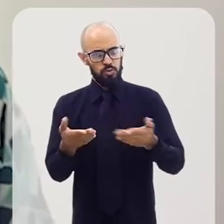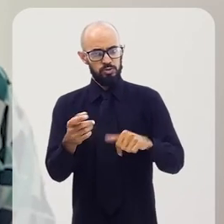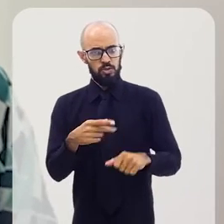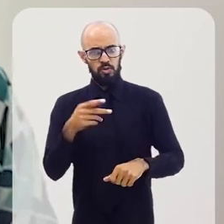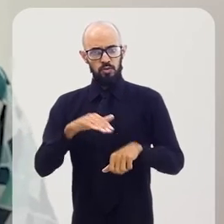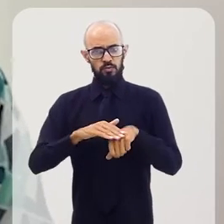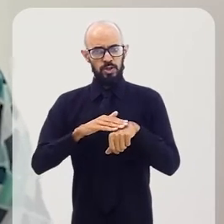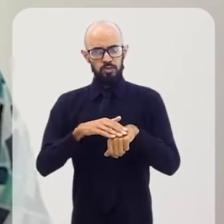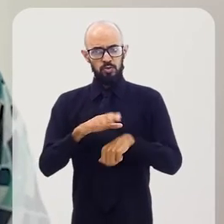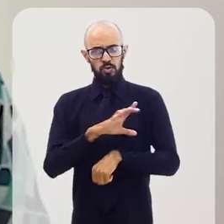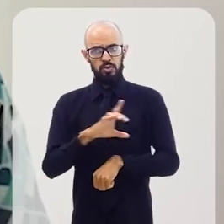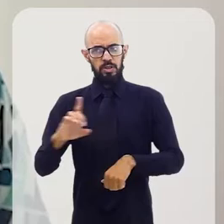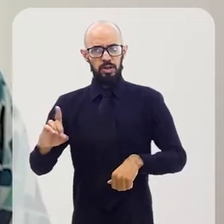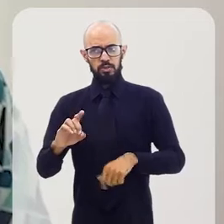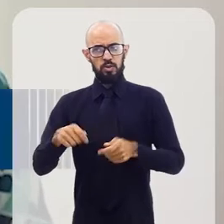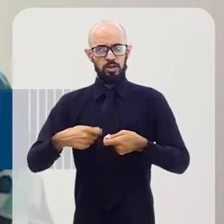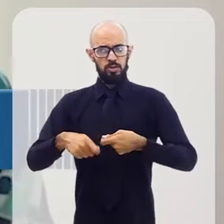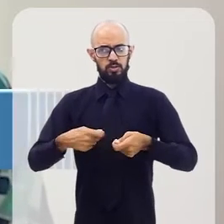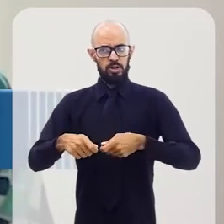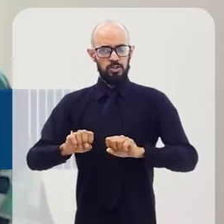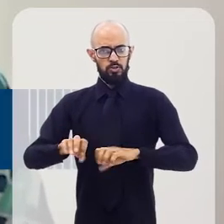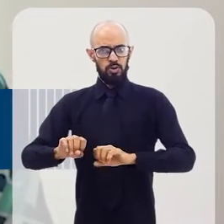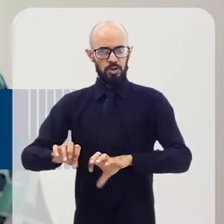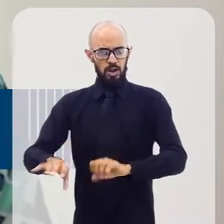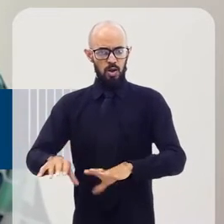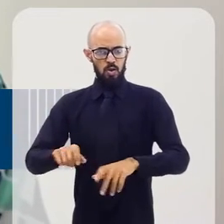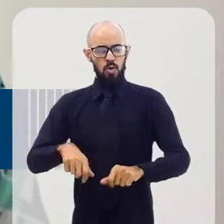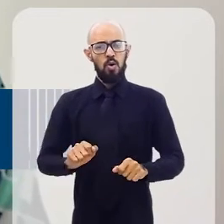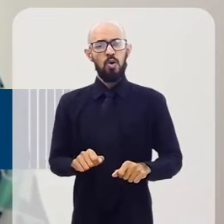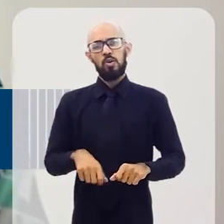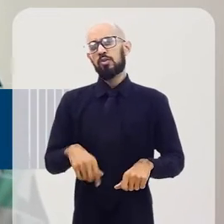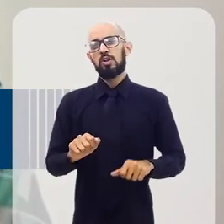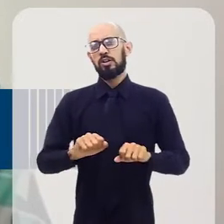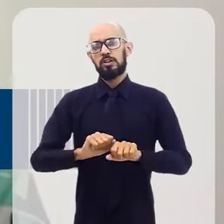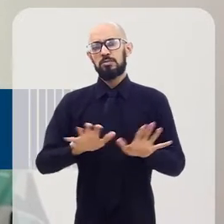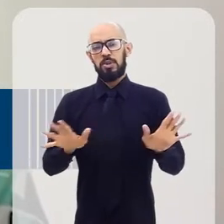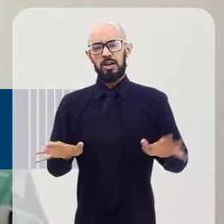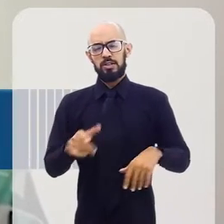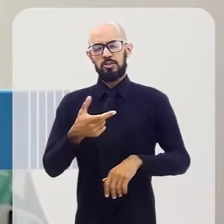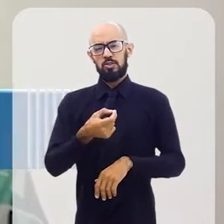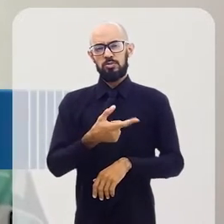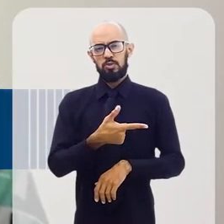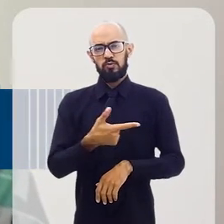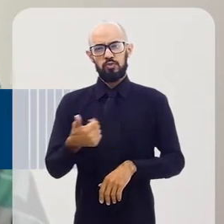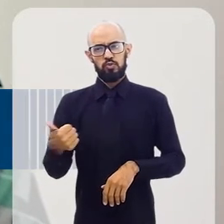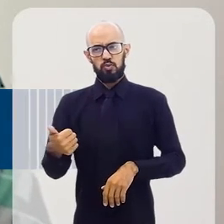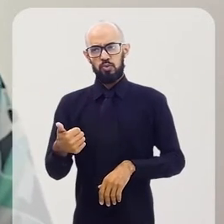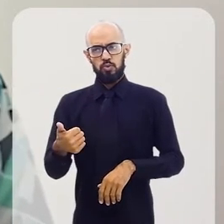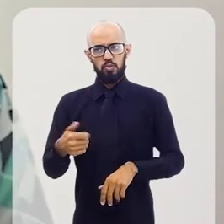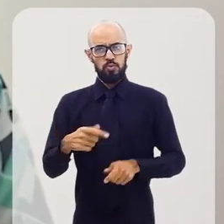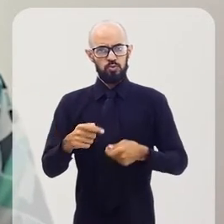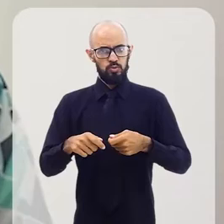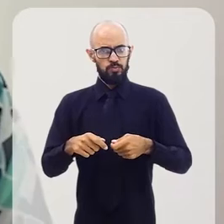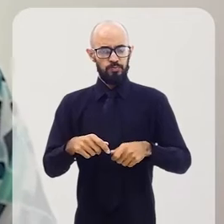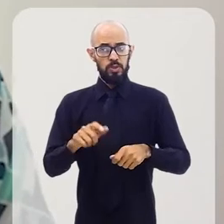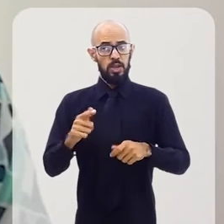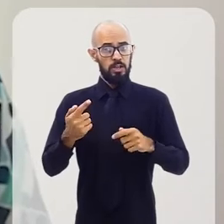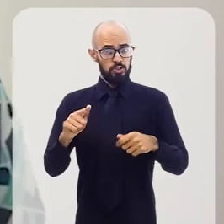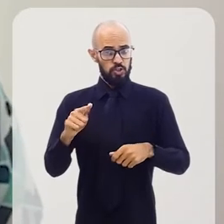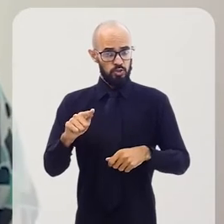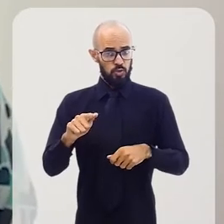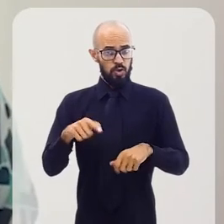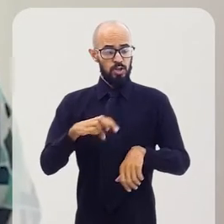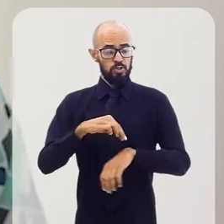Hoje eu converso com a coordenadora educacional e gestora do Índice de Transparência Brasil 2021, Isabela Lúlio, e